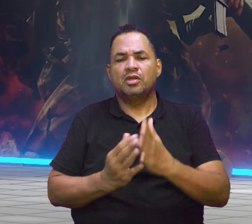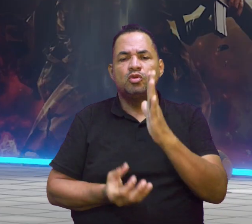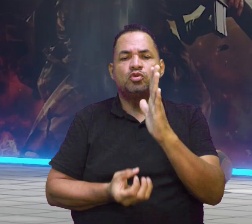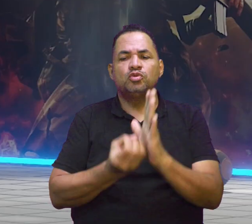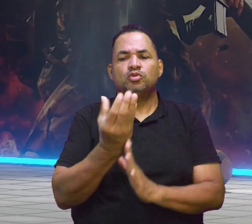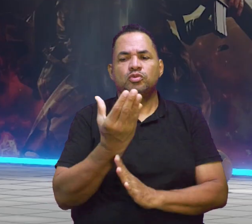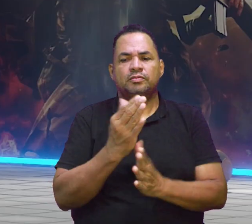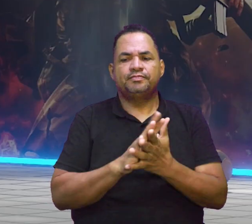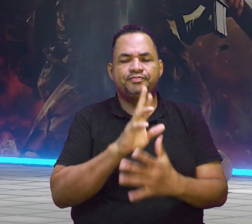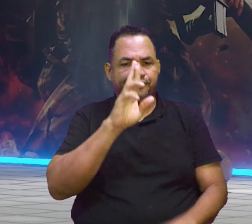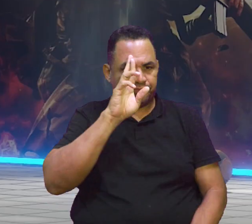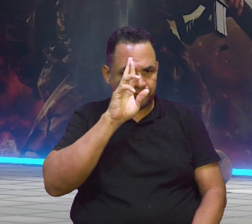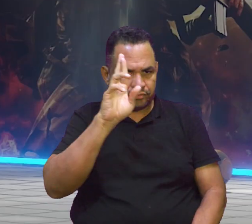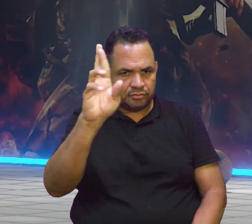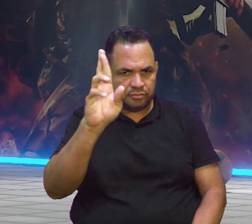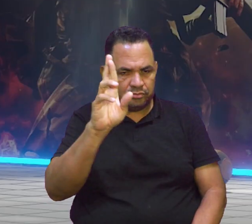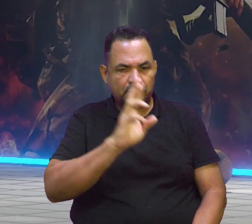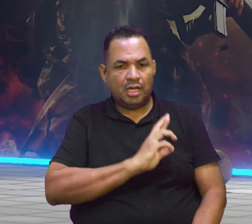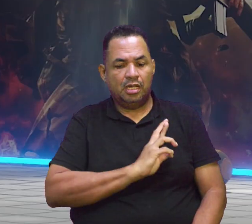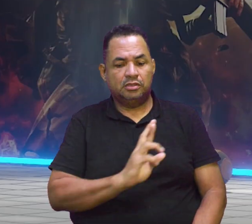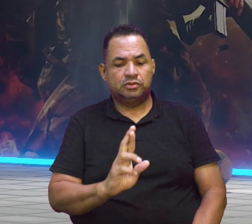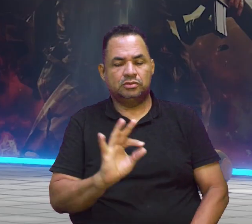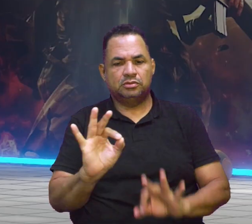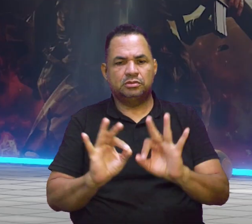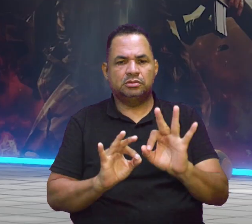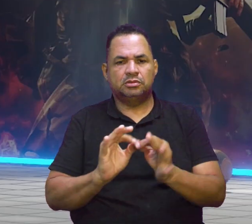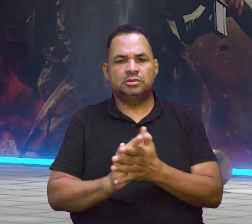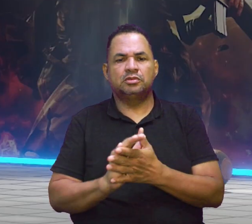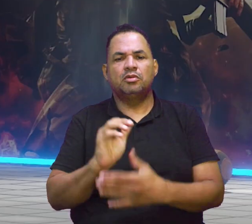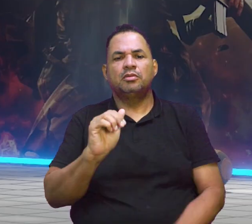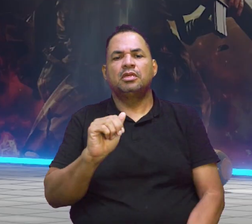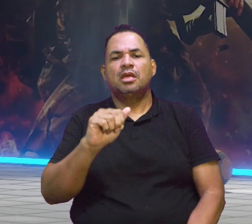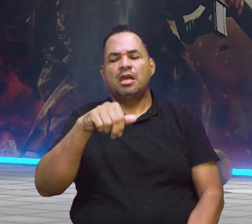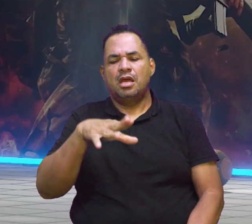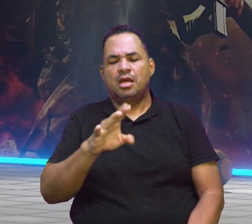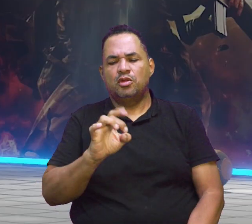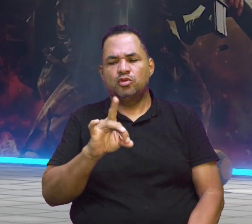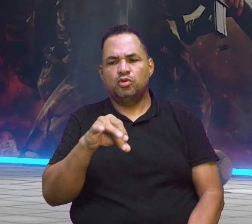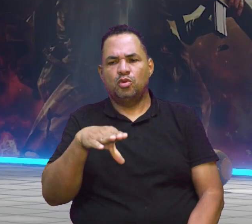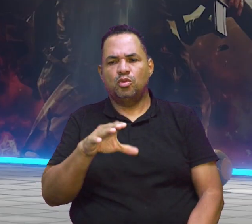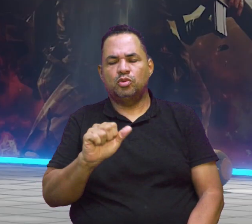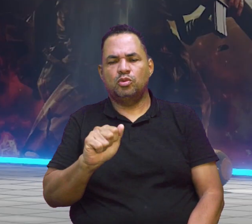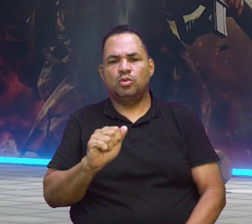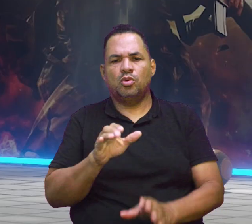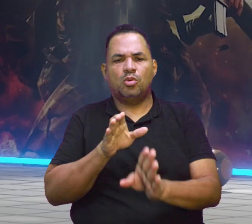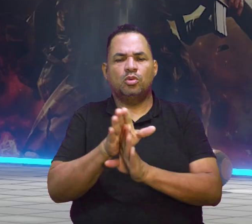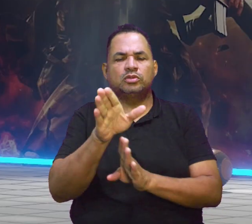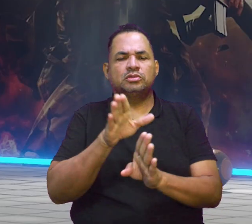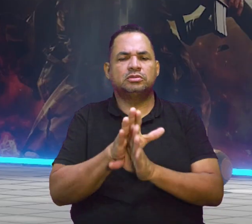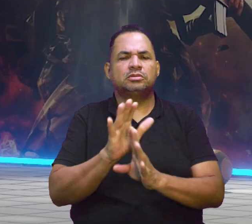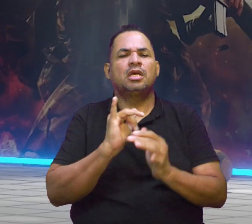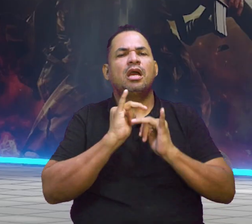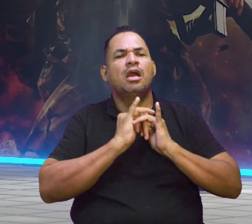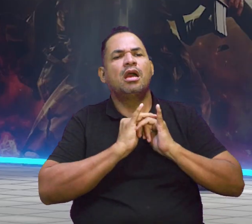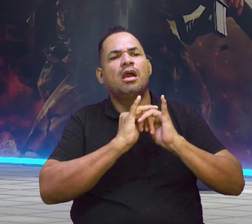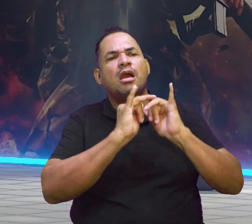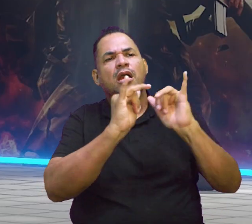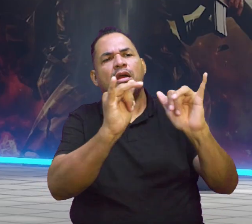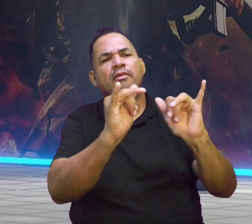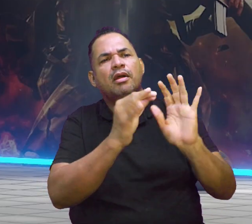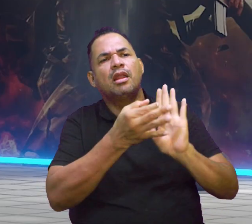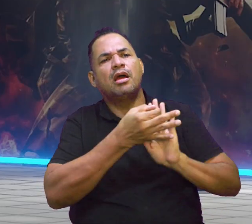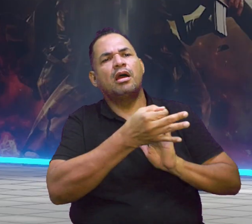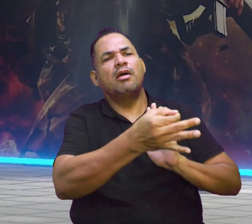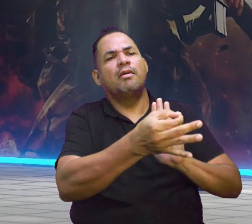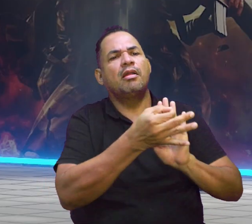Antônio Conselheiro. Ele é como se fosse um Messias. Ele falava da palavra de Deus. Ele era